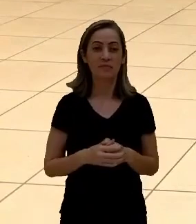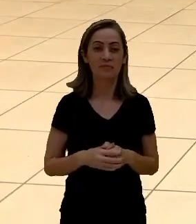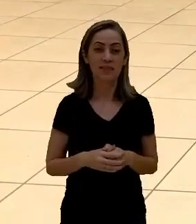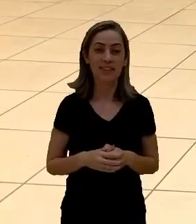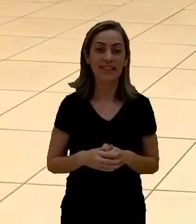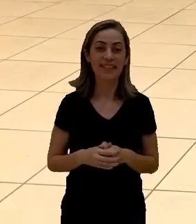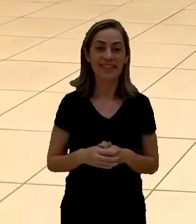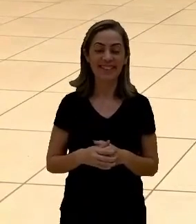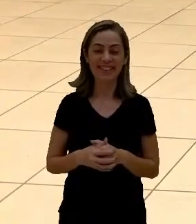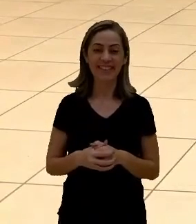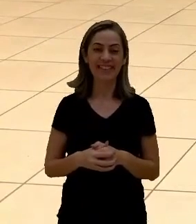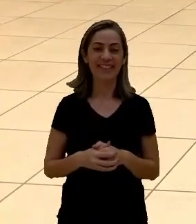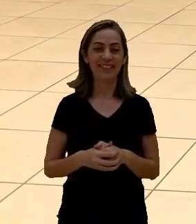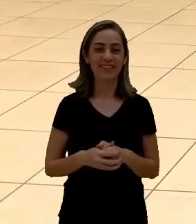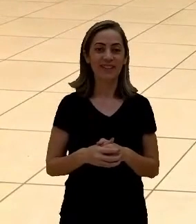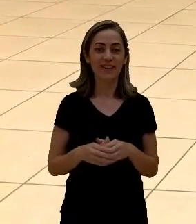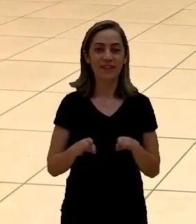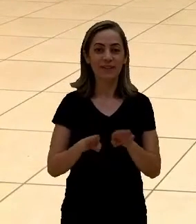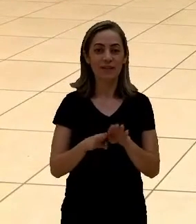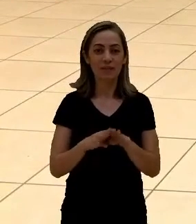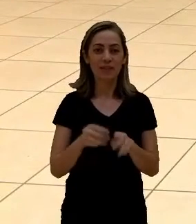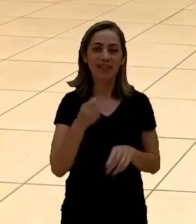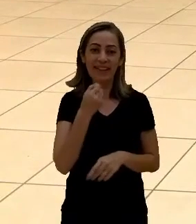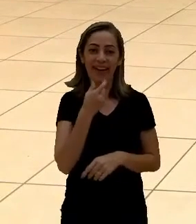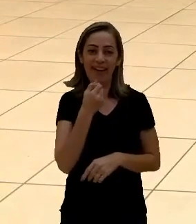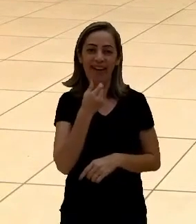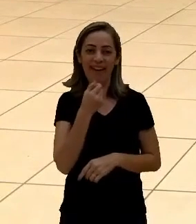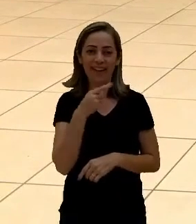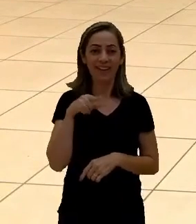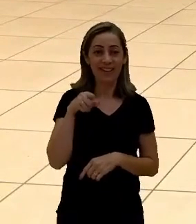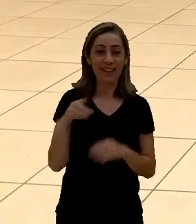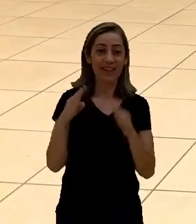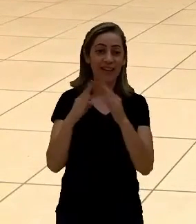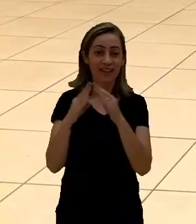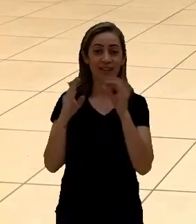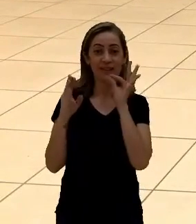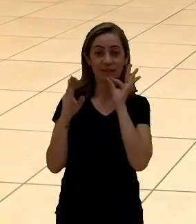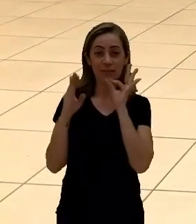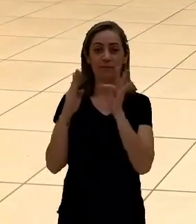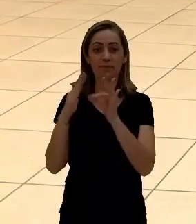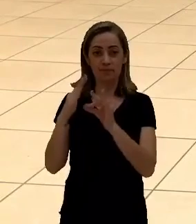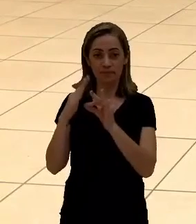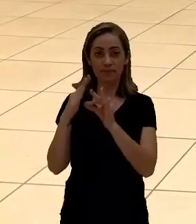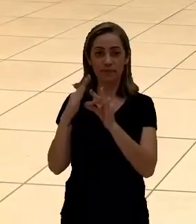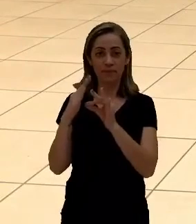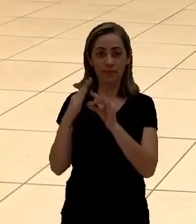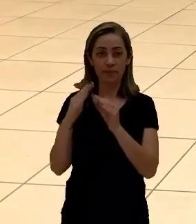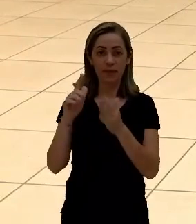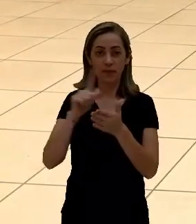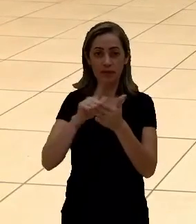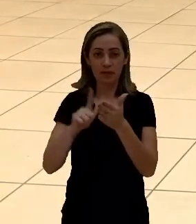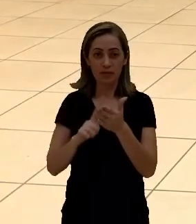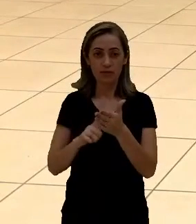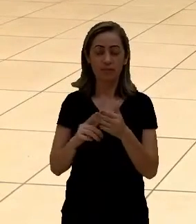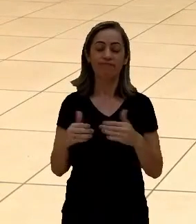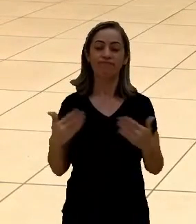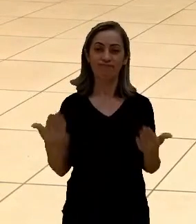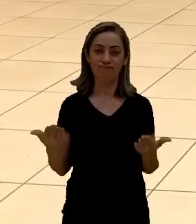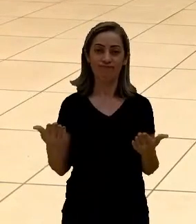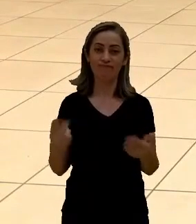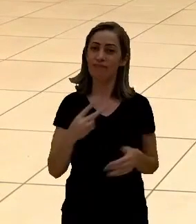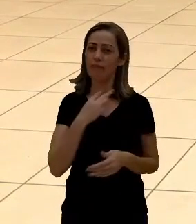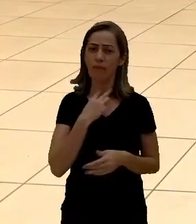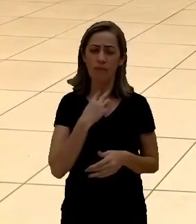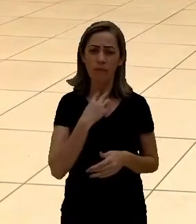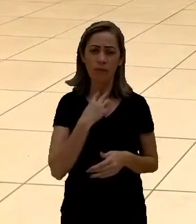igreja também onde todo mundo diz assim que a cada sacristia uma liturgia falei isso não pode né o